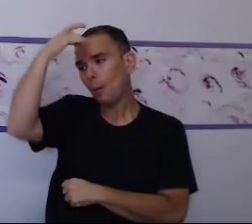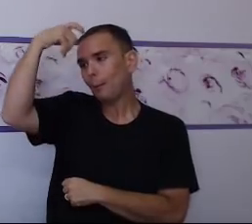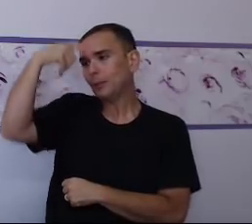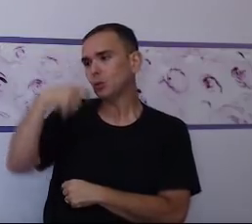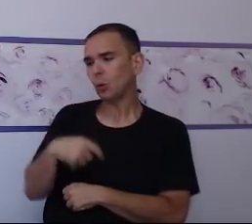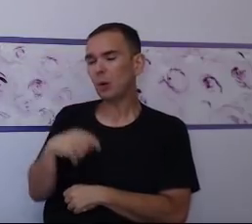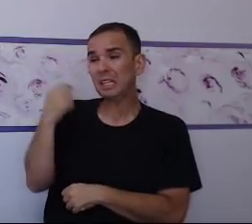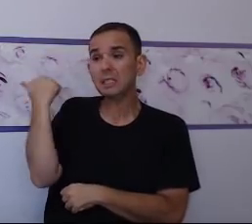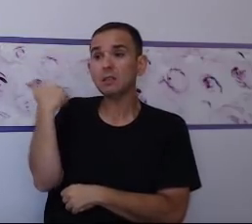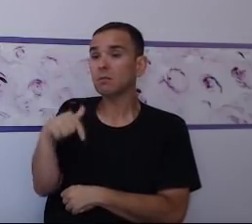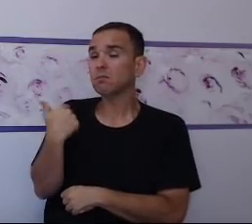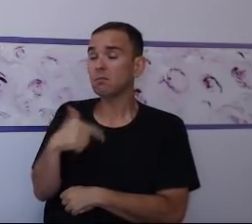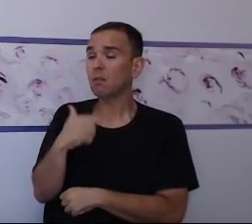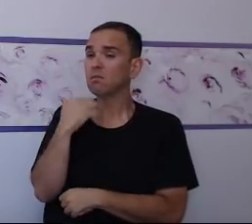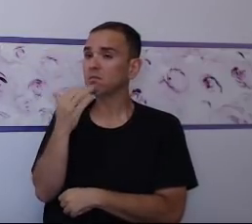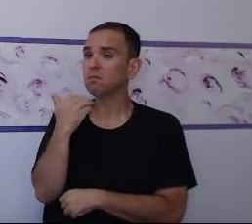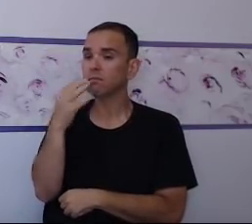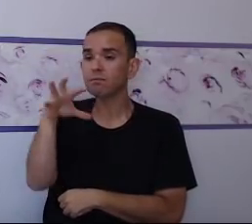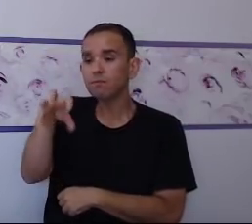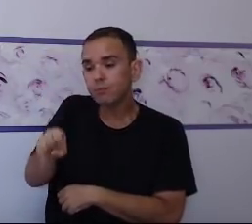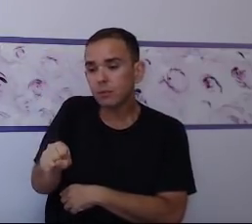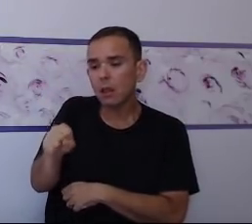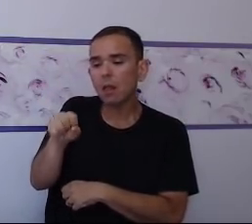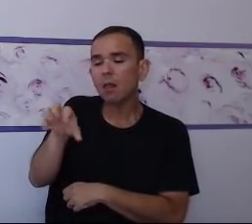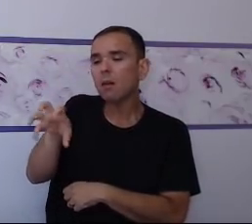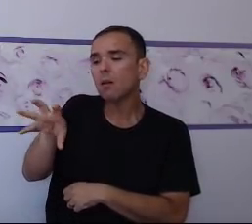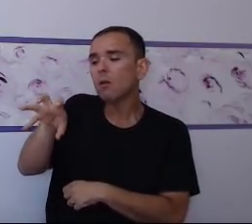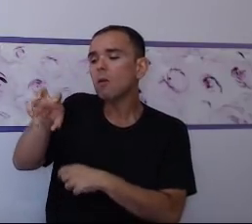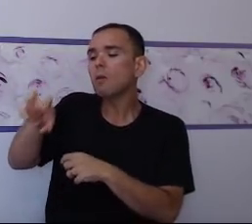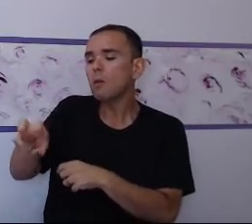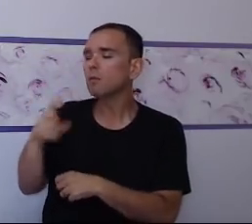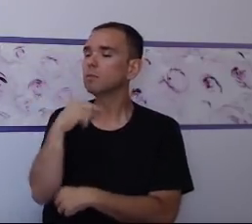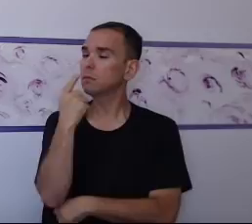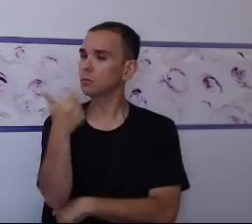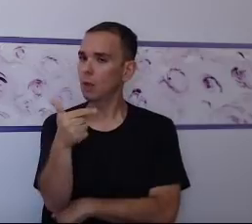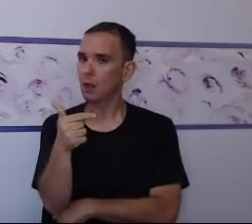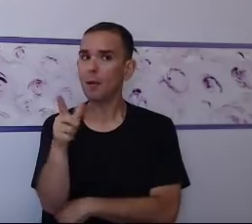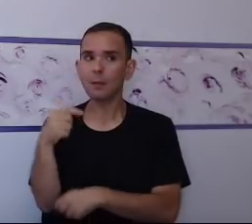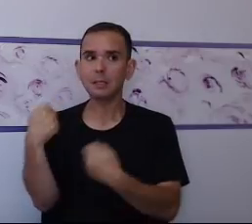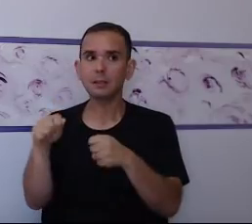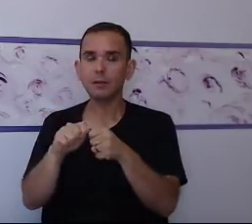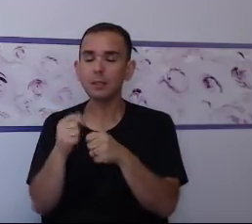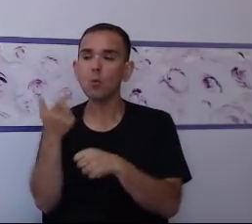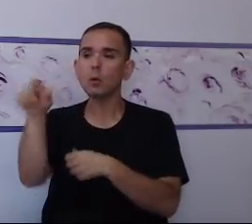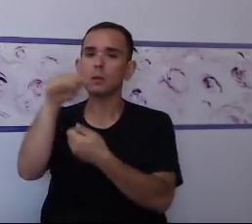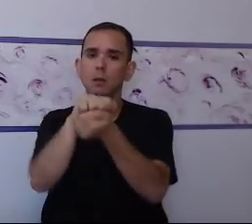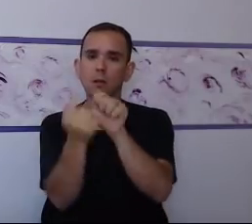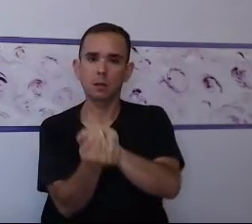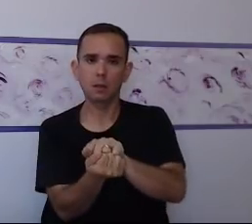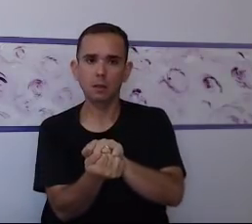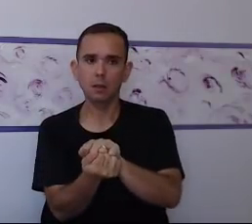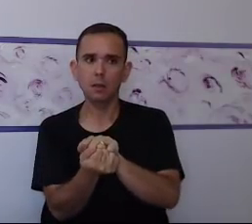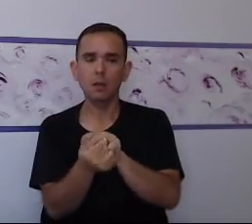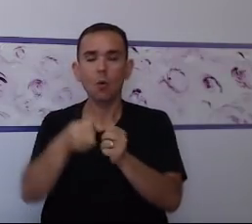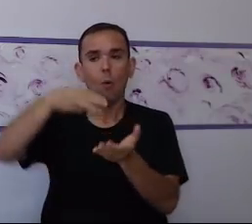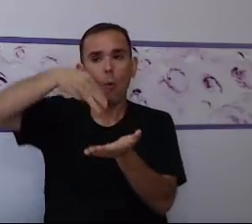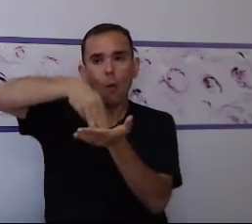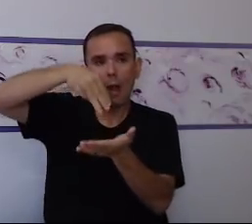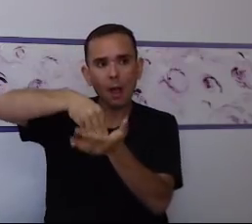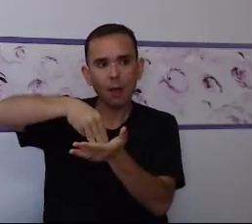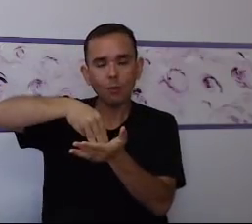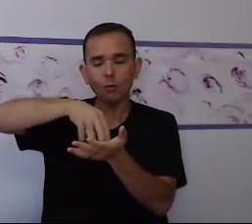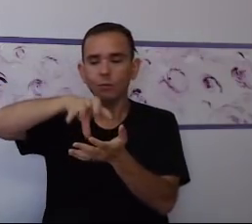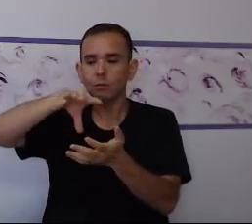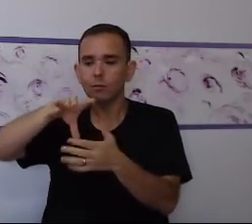deficiência que não tem preensão nem palmar, nem cilíndrica. Então o que eu tenho que fazer? Eu tenho que fazer um outro tipo de adaptação, que o garfo é adaptado no